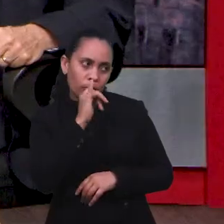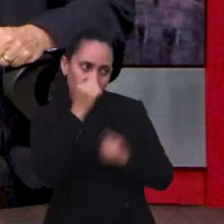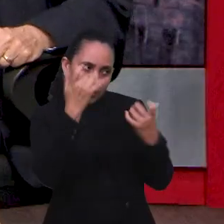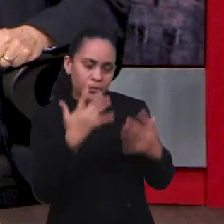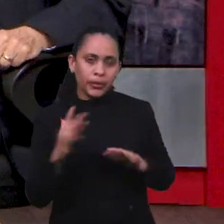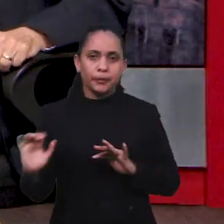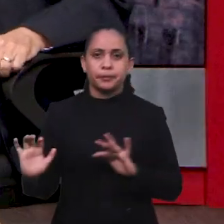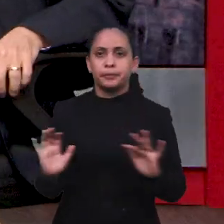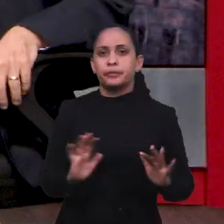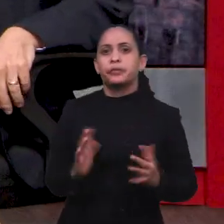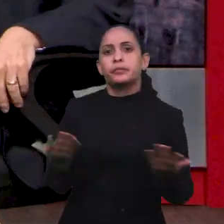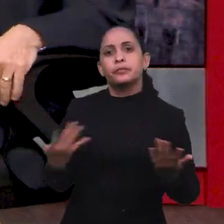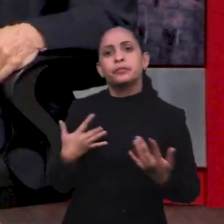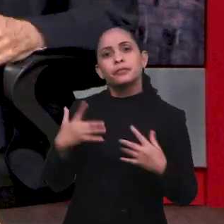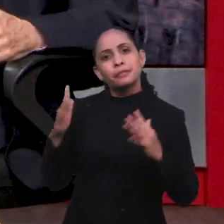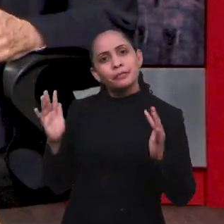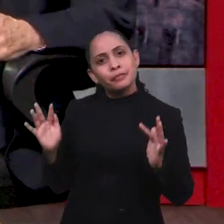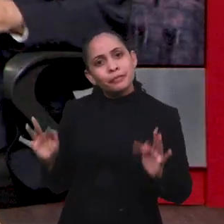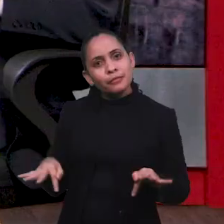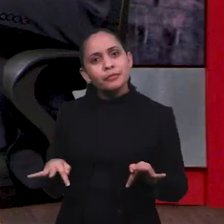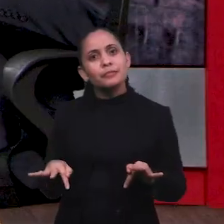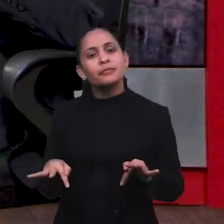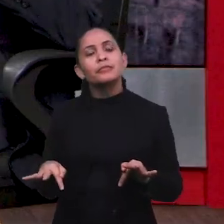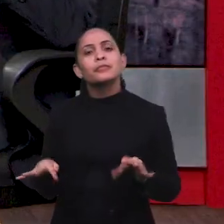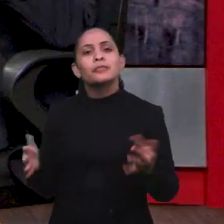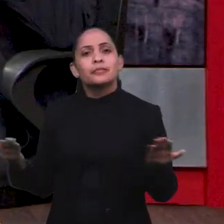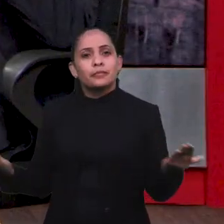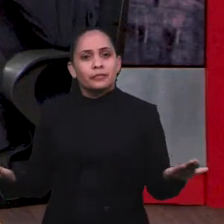isso. Bom, então nós vamos dar